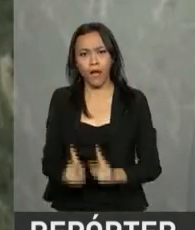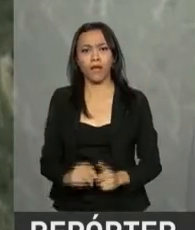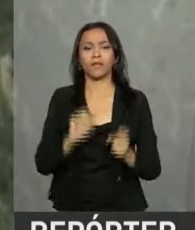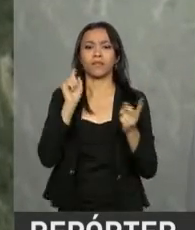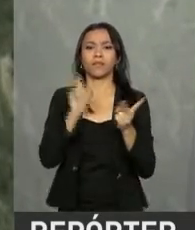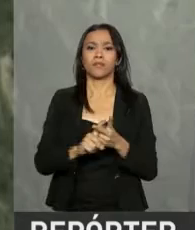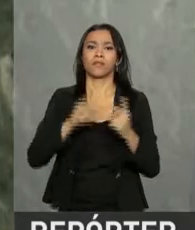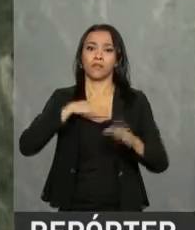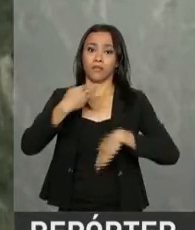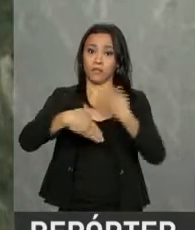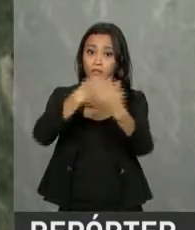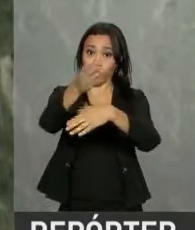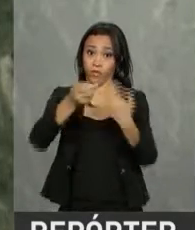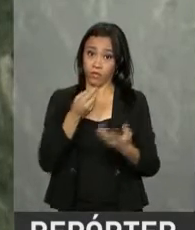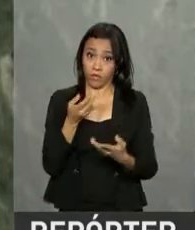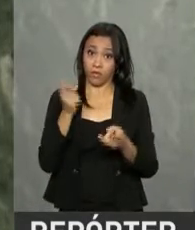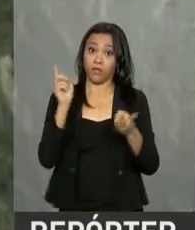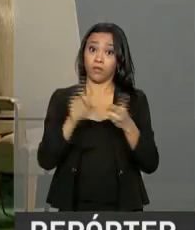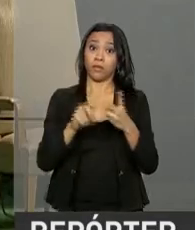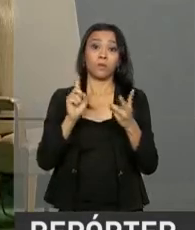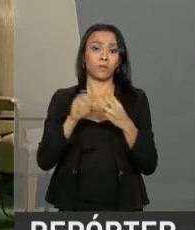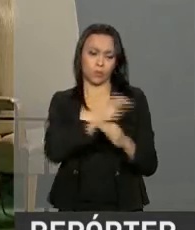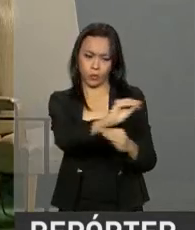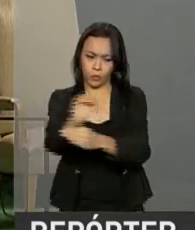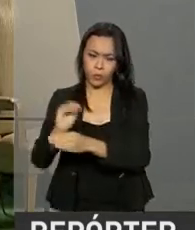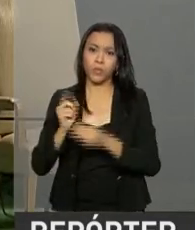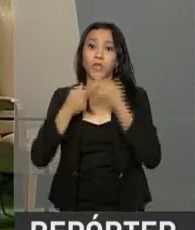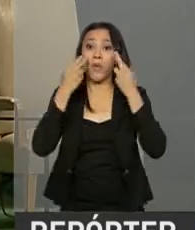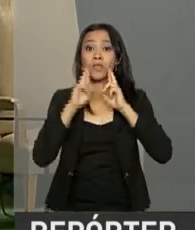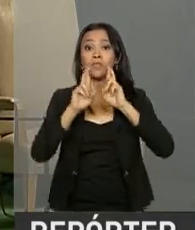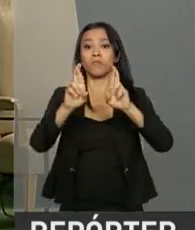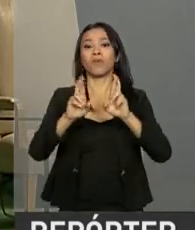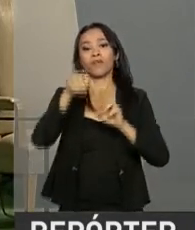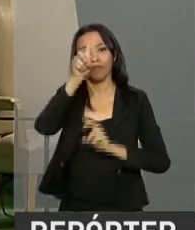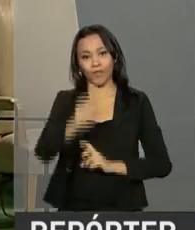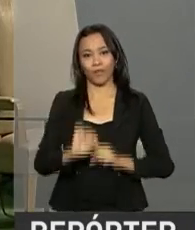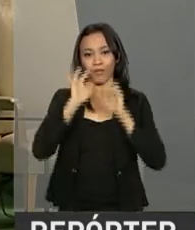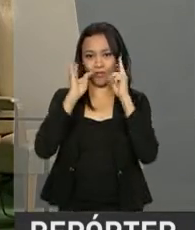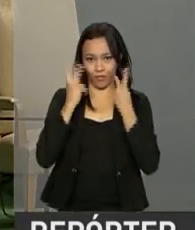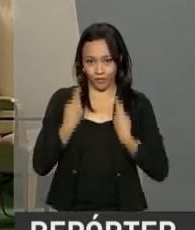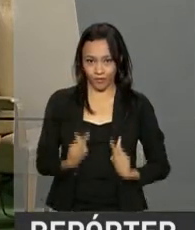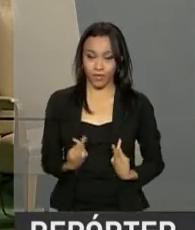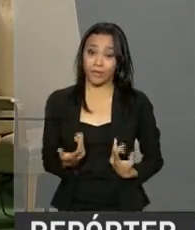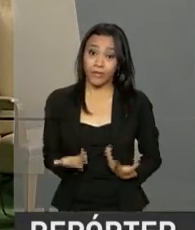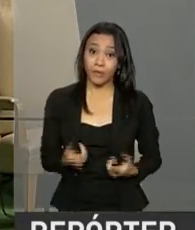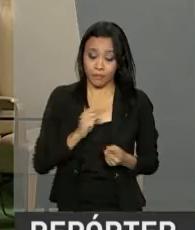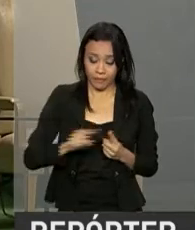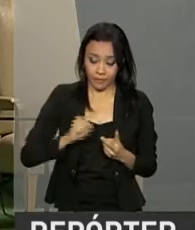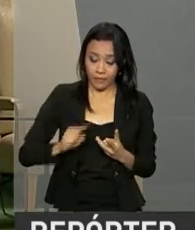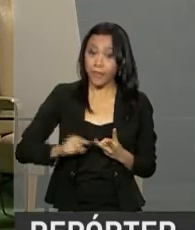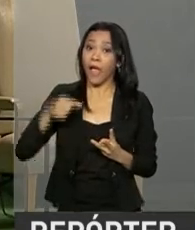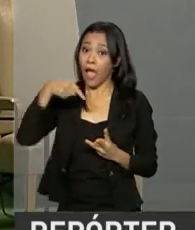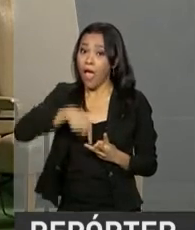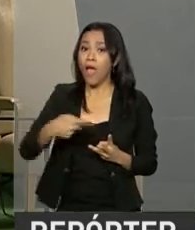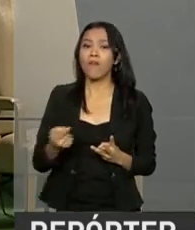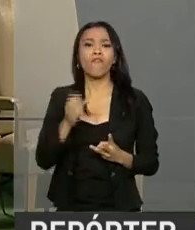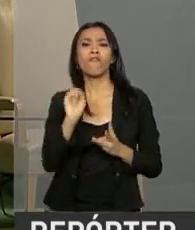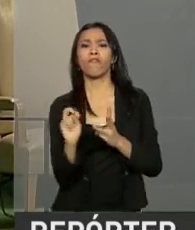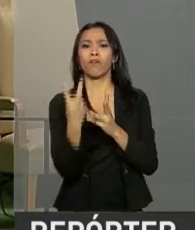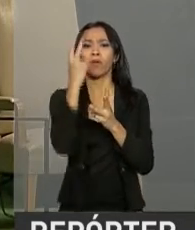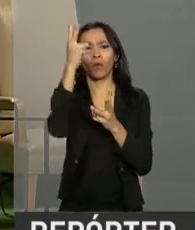desenvolvimento sustentável e respeito aos direitos humanos. Esses são os valores